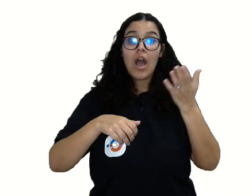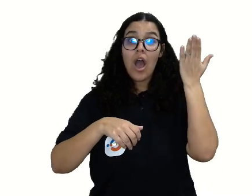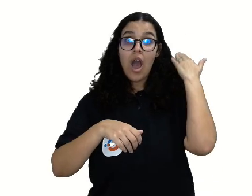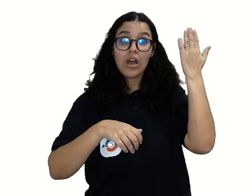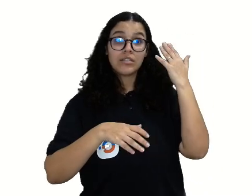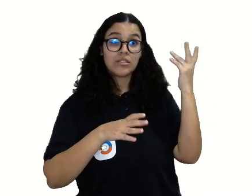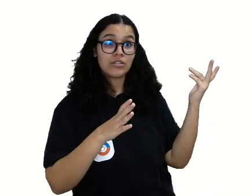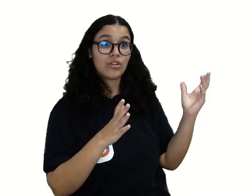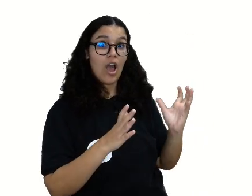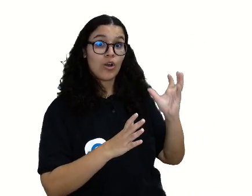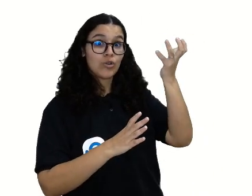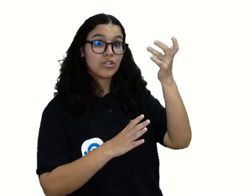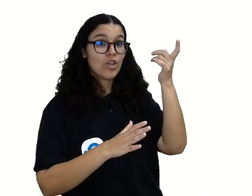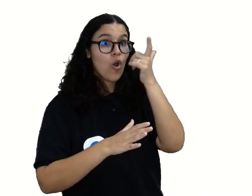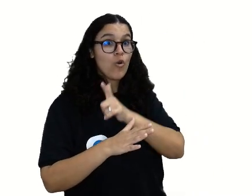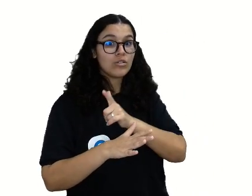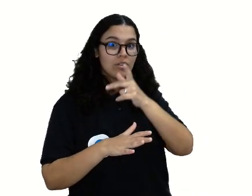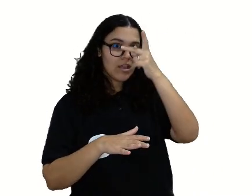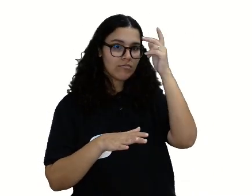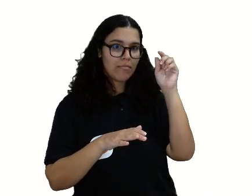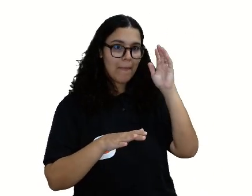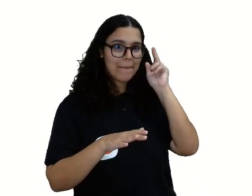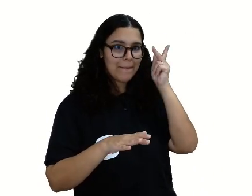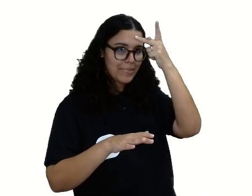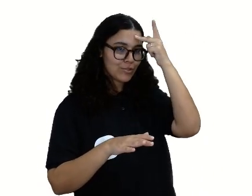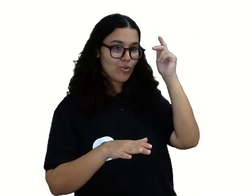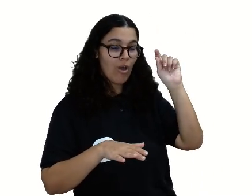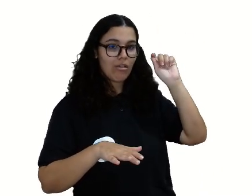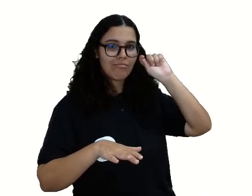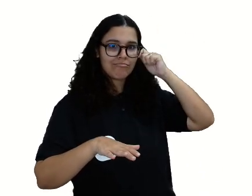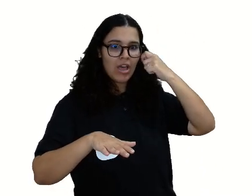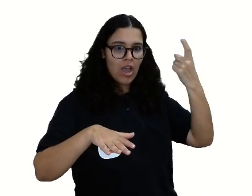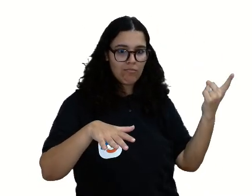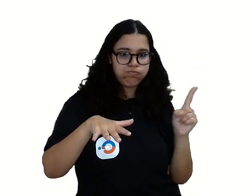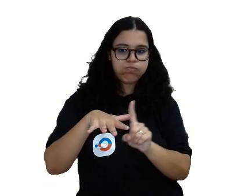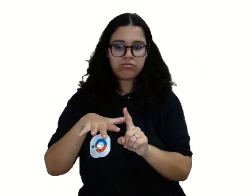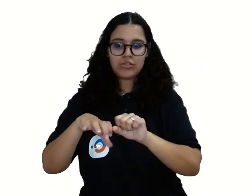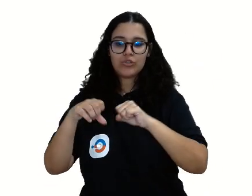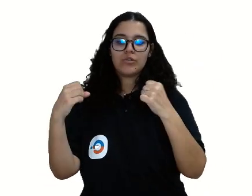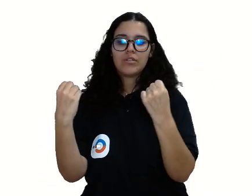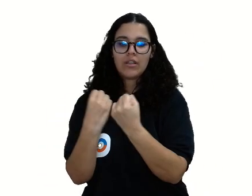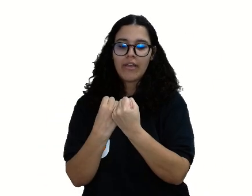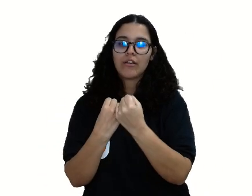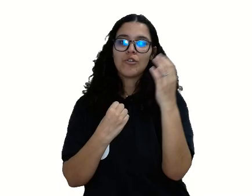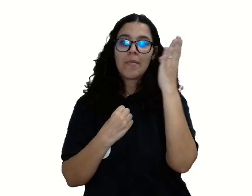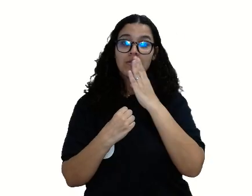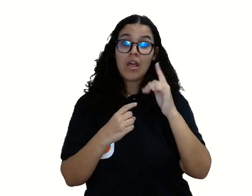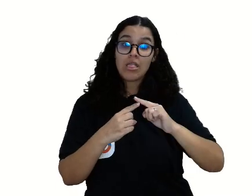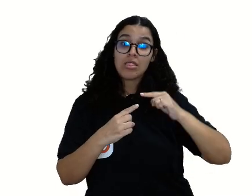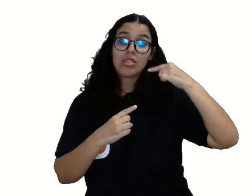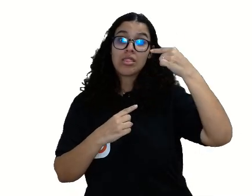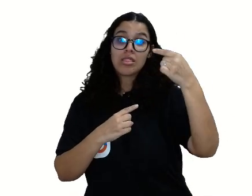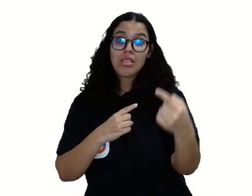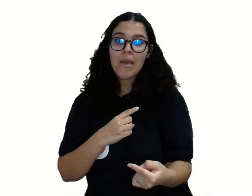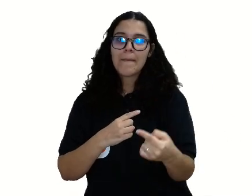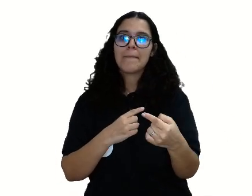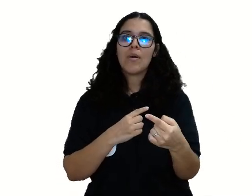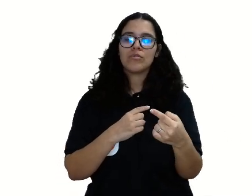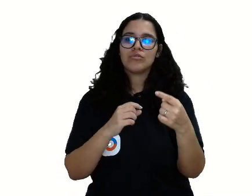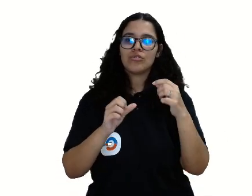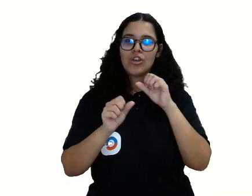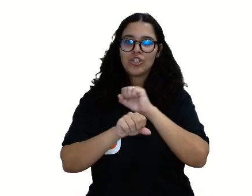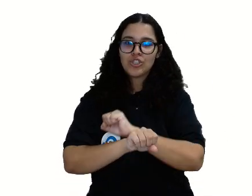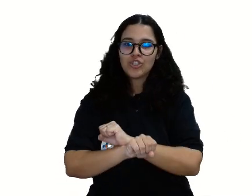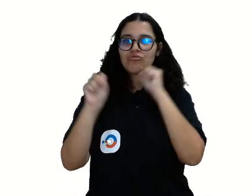sociedade brasileira pós-abolição e avaliar os seus resultados. Para isso, nós escolhemos um tema bem